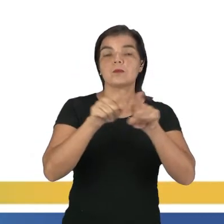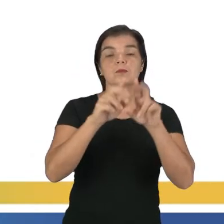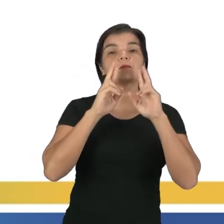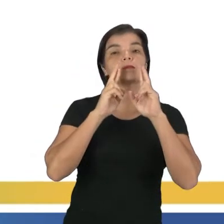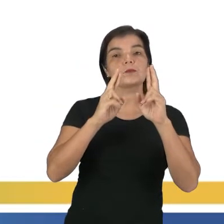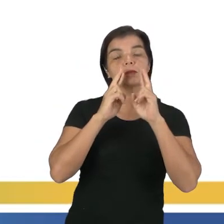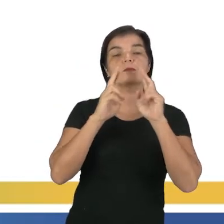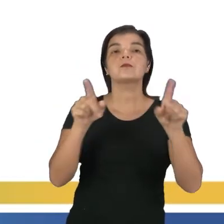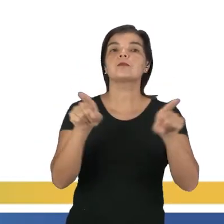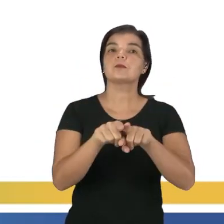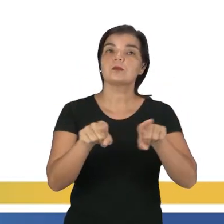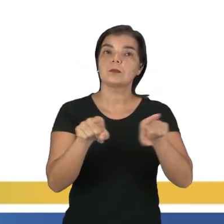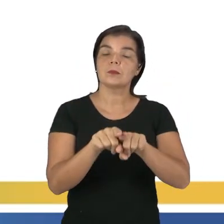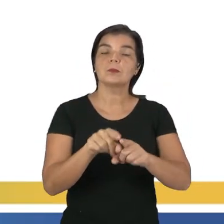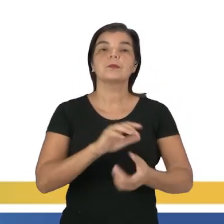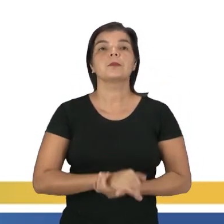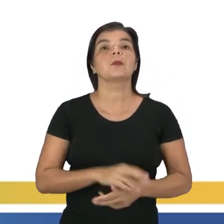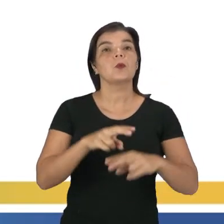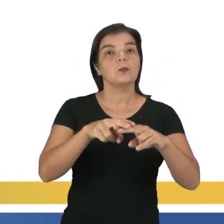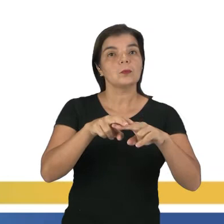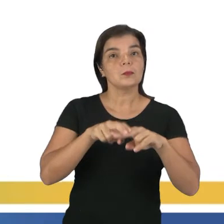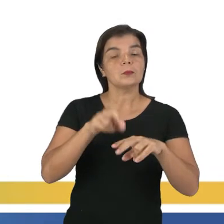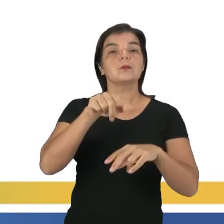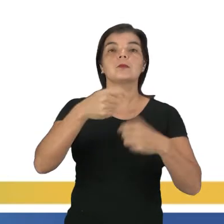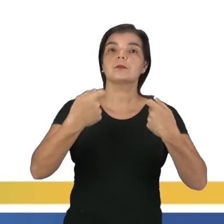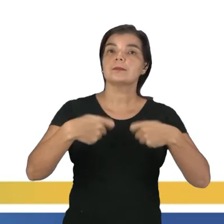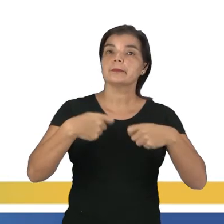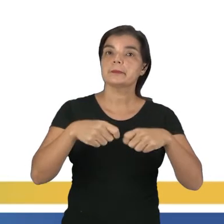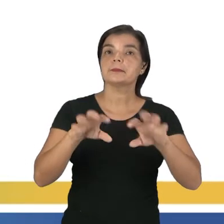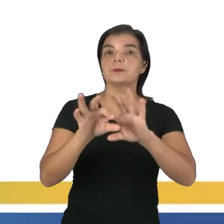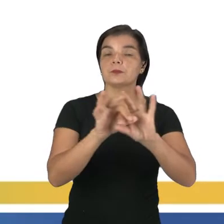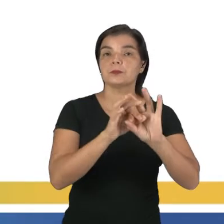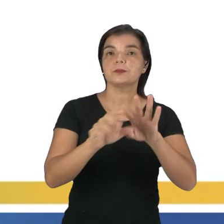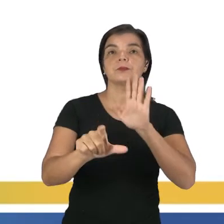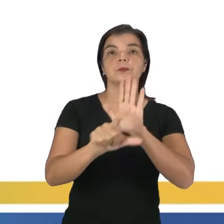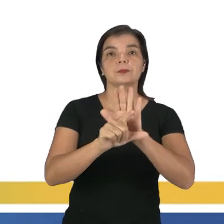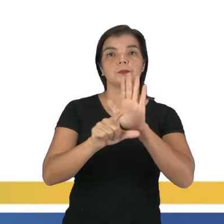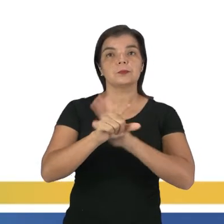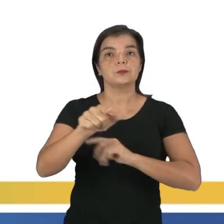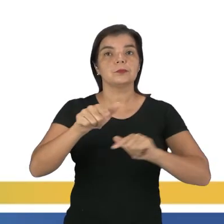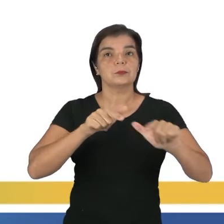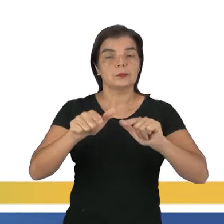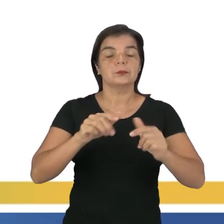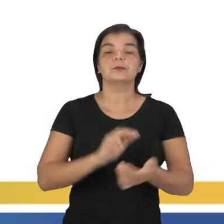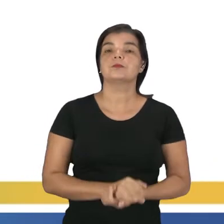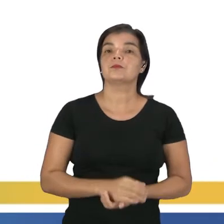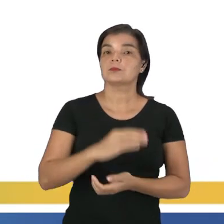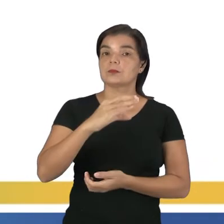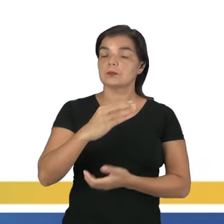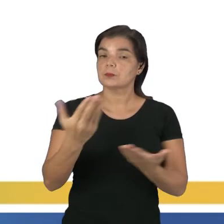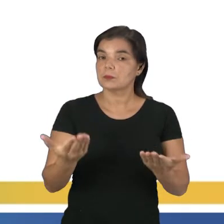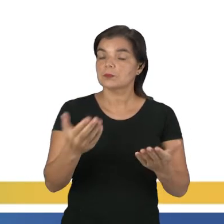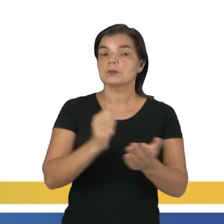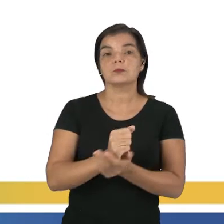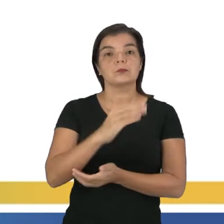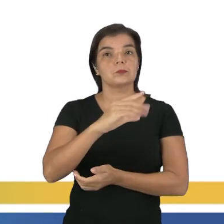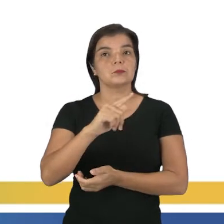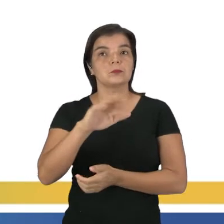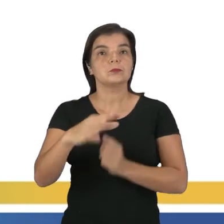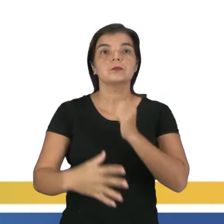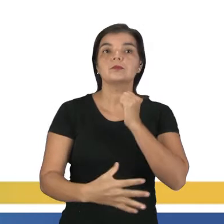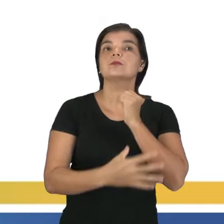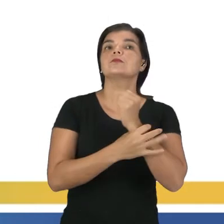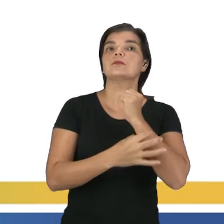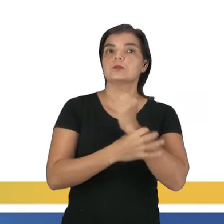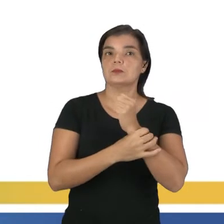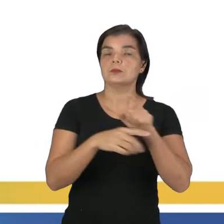aumentava e suas reivindicações também. Por isso, era necessário unificar as leis do trabalho. Então, a CLT